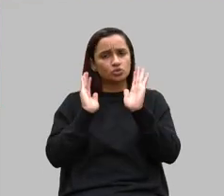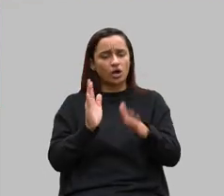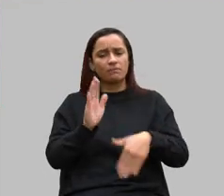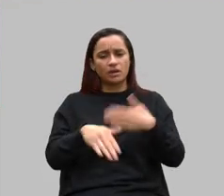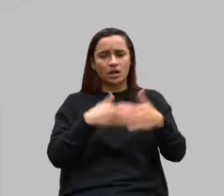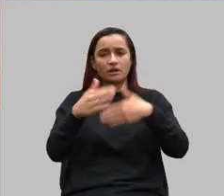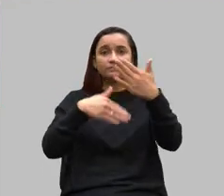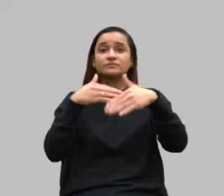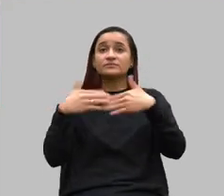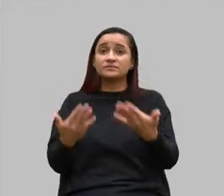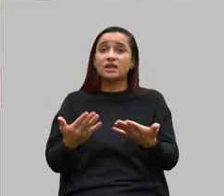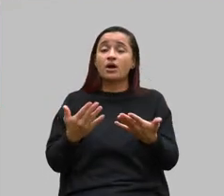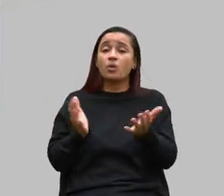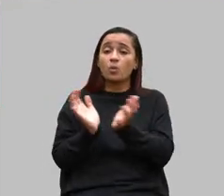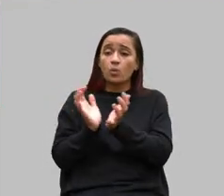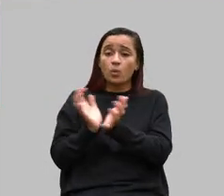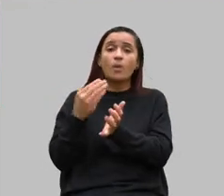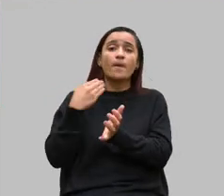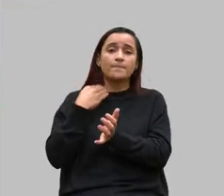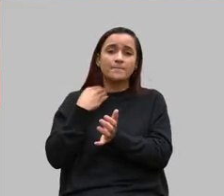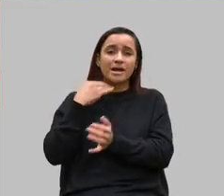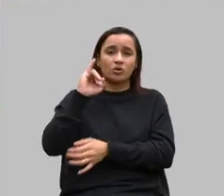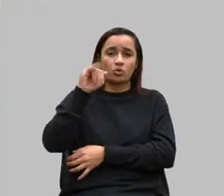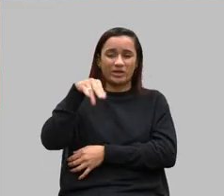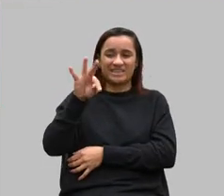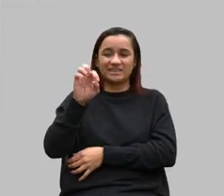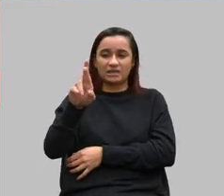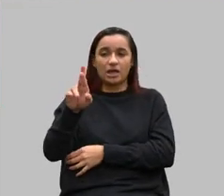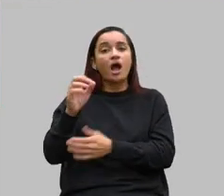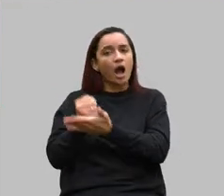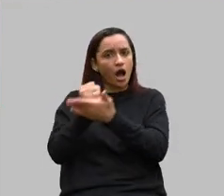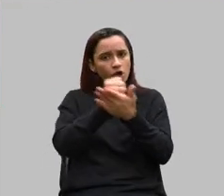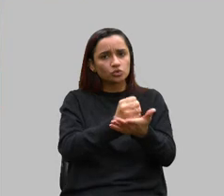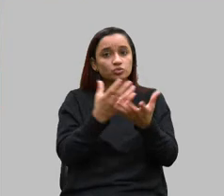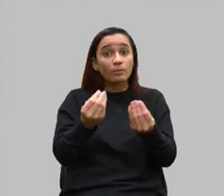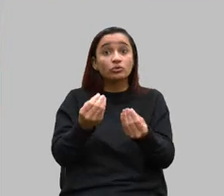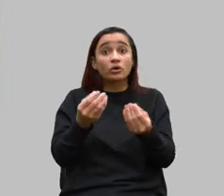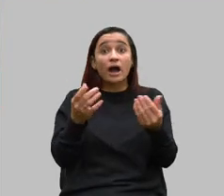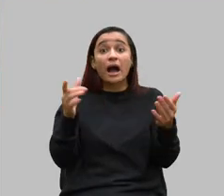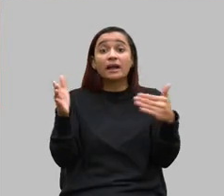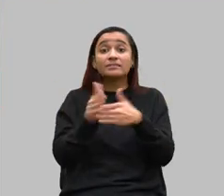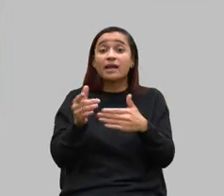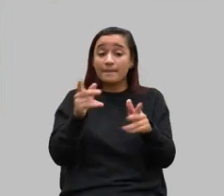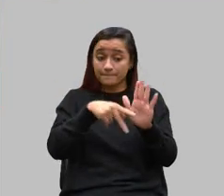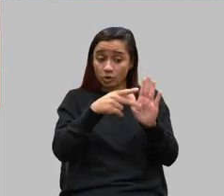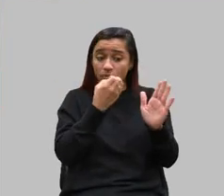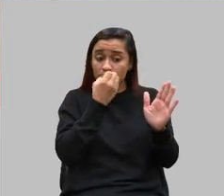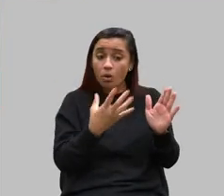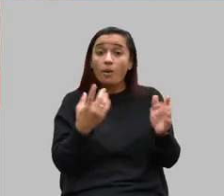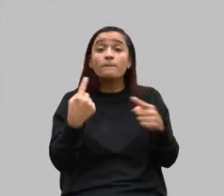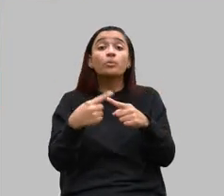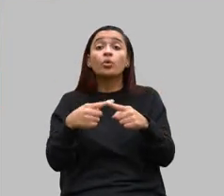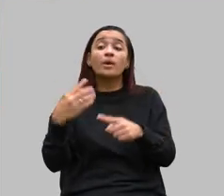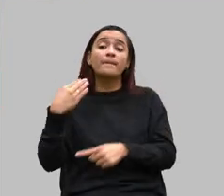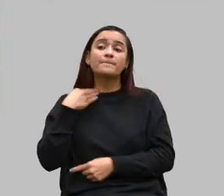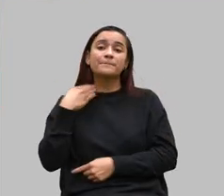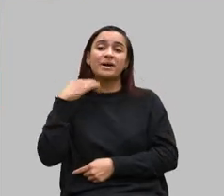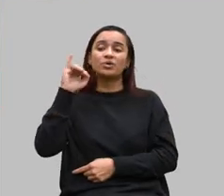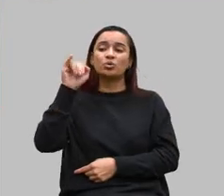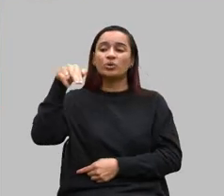banco interamericano tem ajudado muito projeto é tão interessante que o banco interamericano em parceria com o ministério de transporte tá